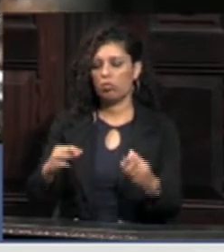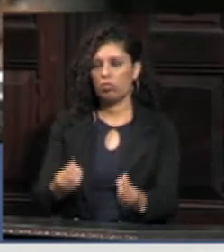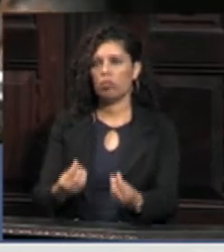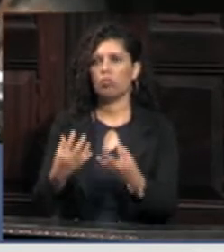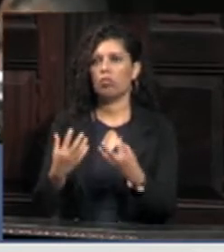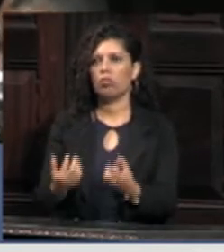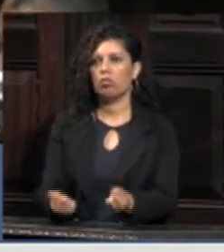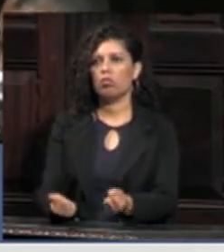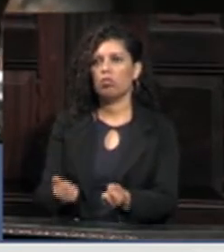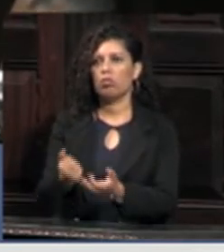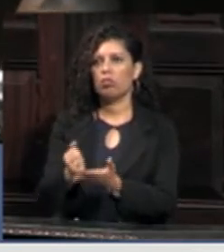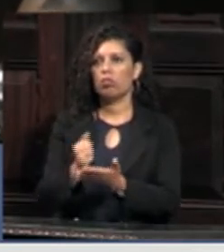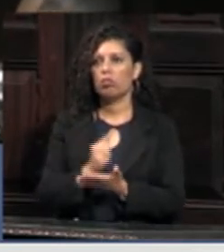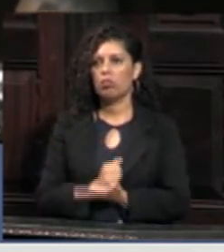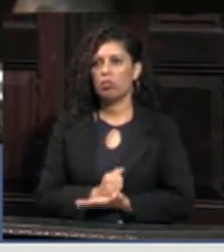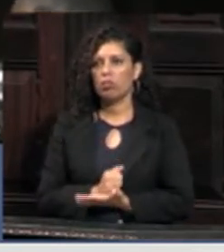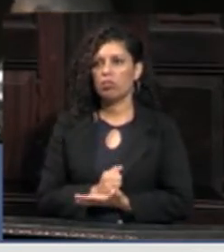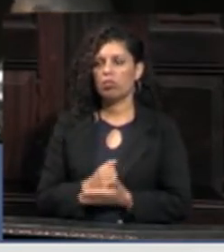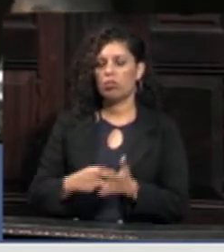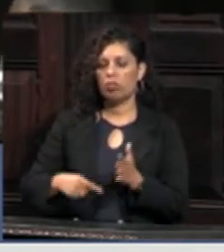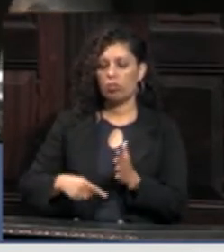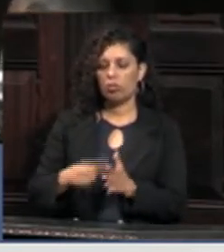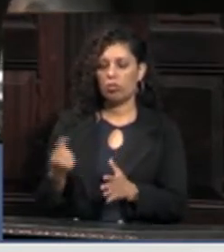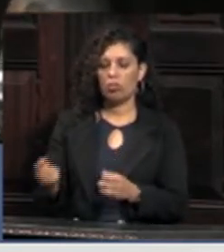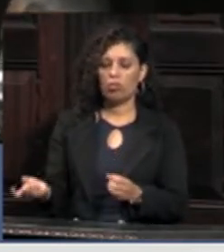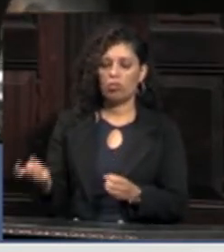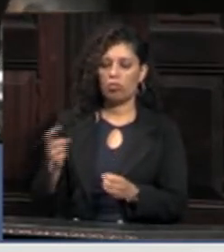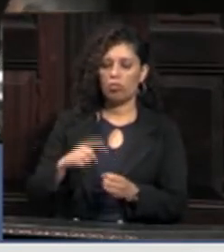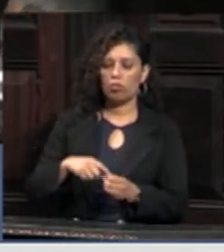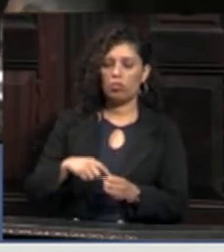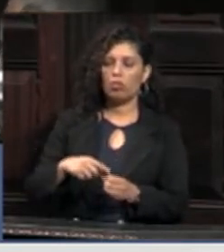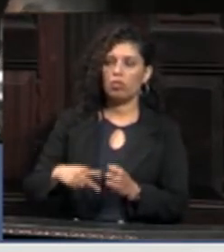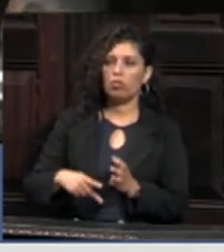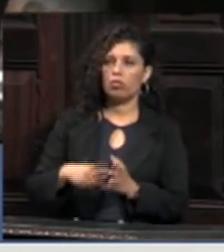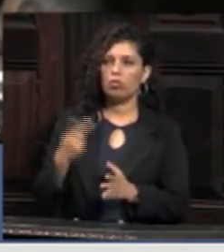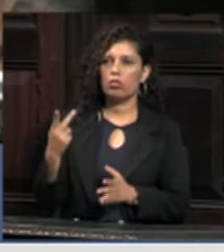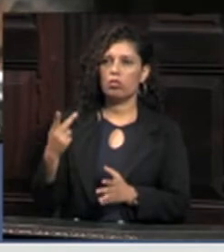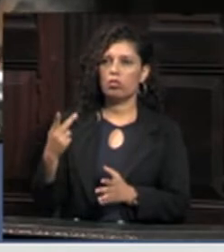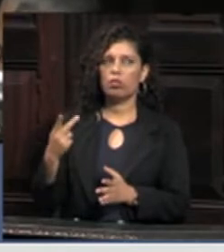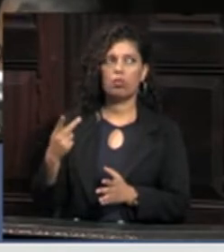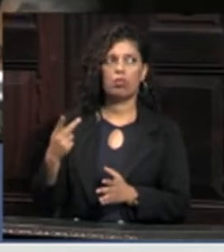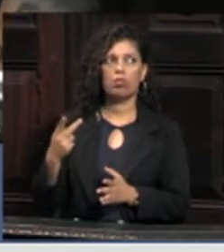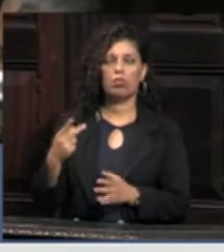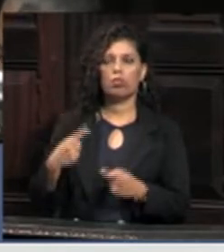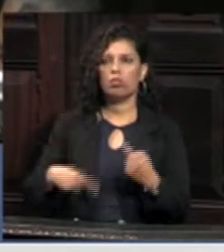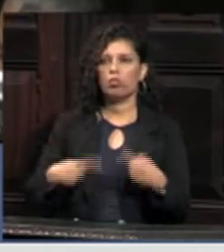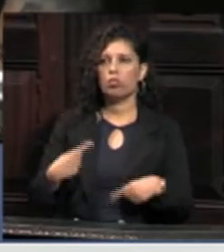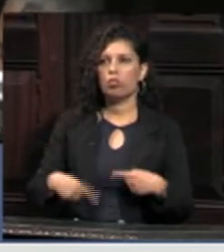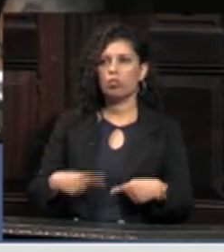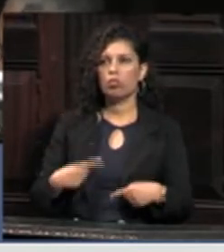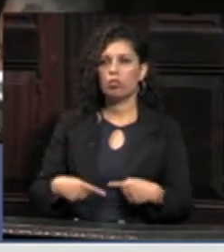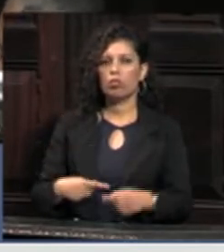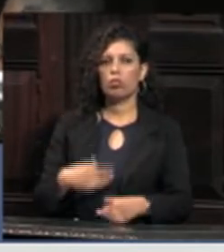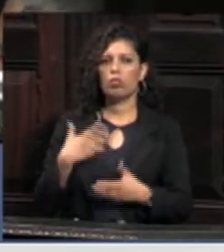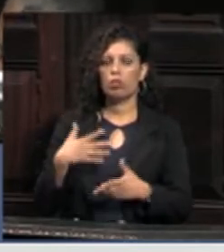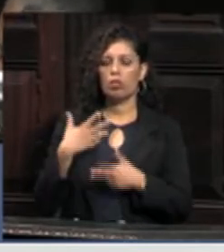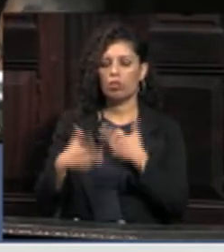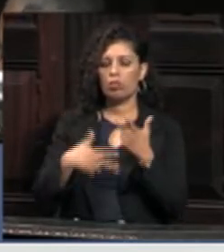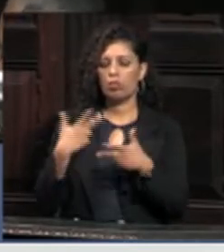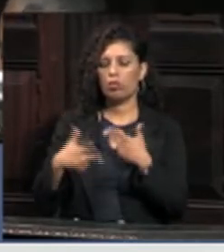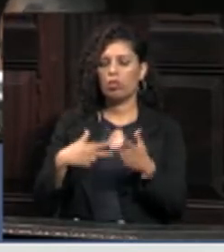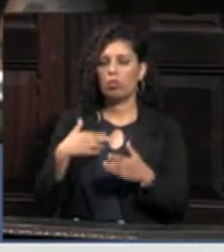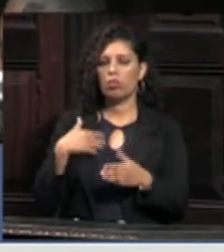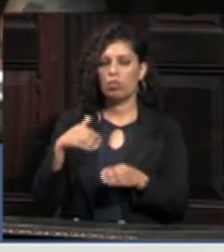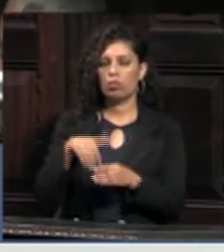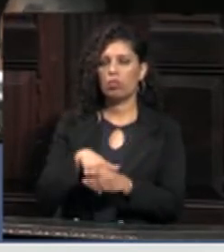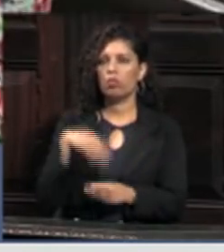estão, aprovado em primeira, vai à redação do vencido e retorna em segunda discussão. Para a declaração de voto, senhor Para a presidente. declaração de voto,